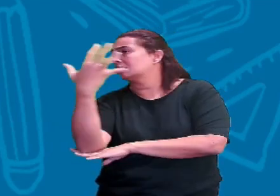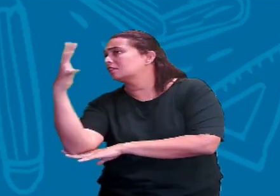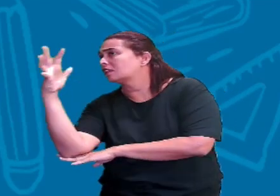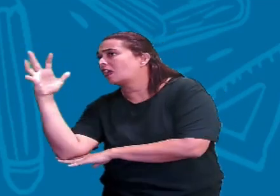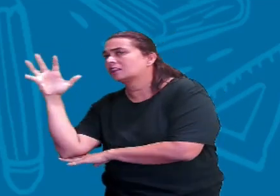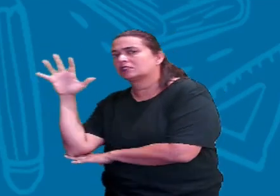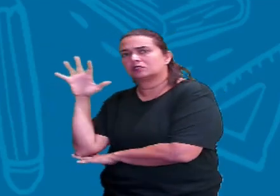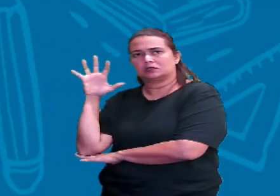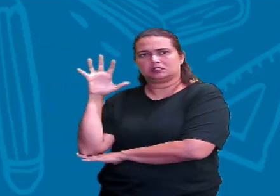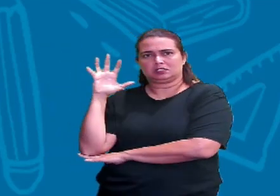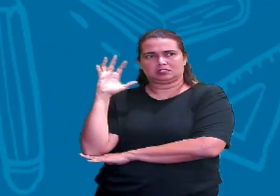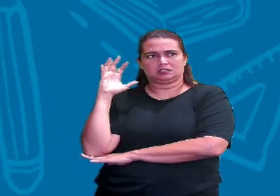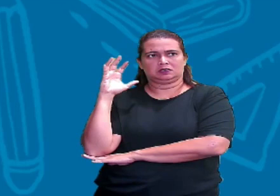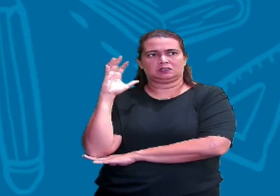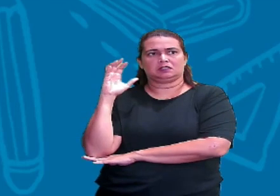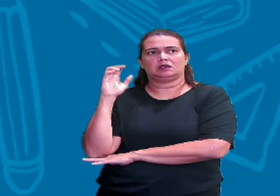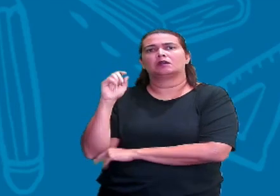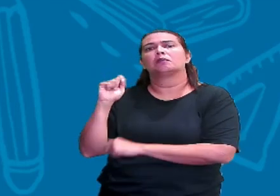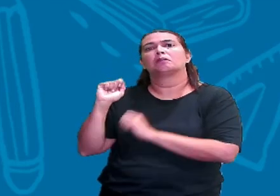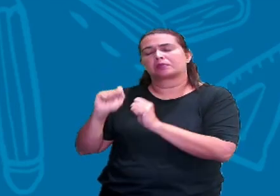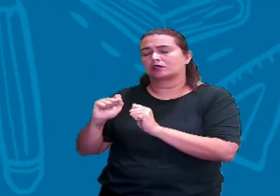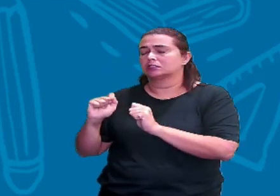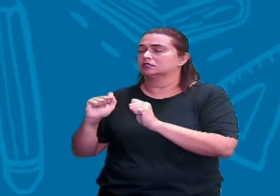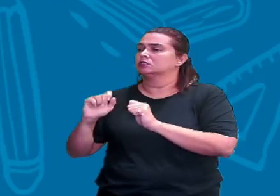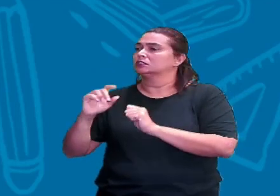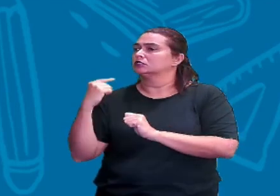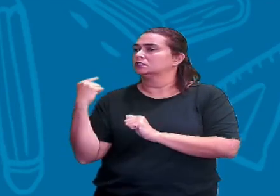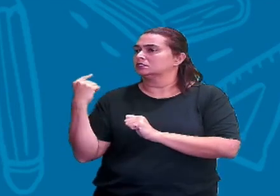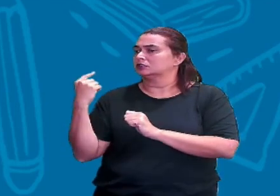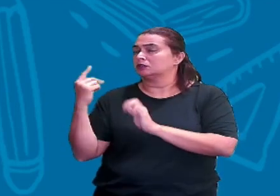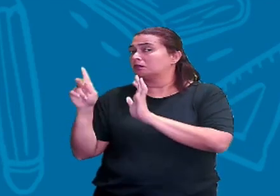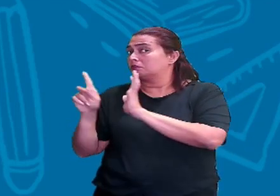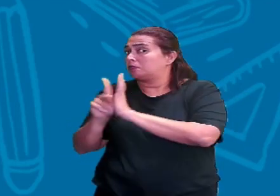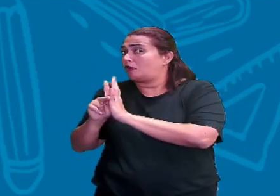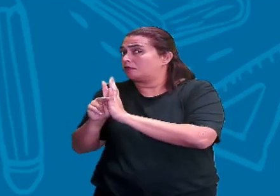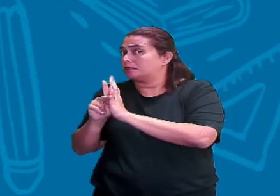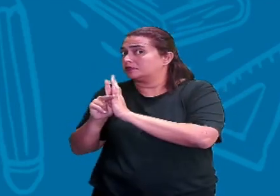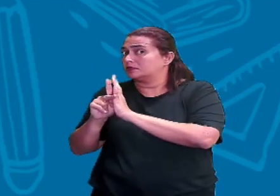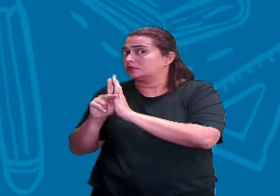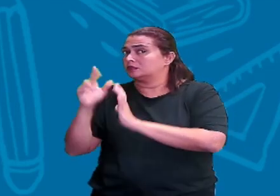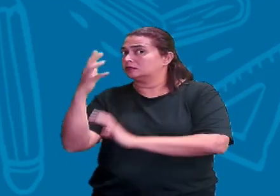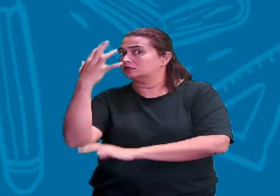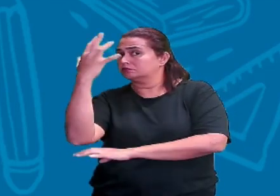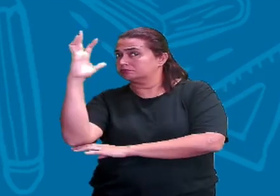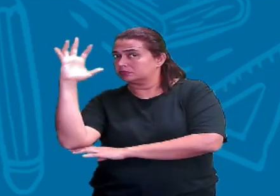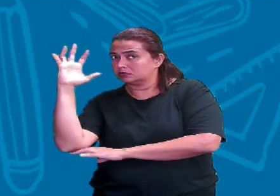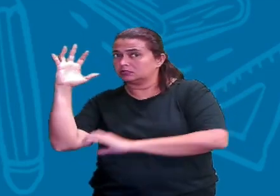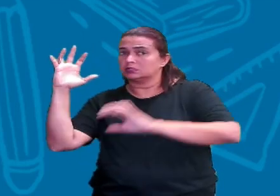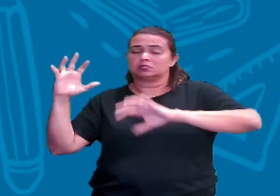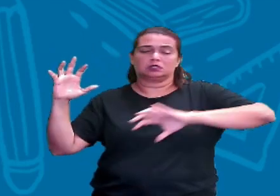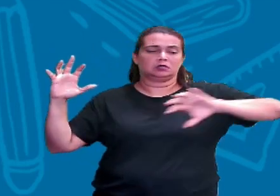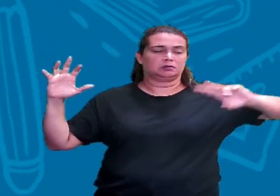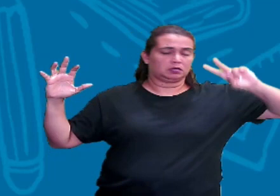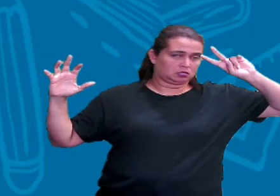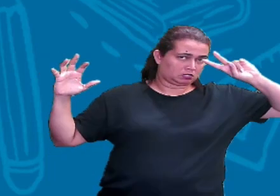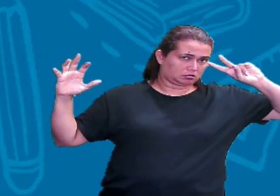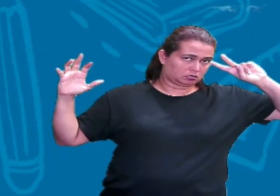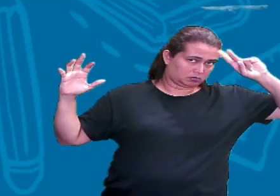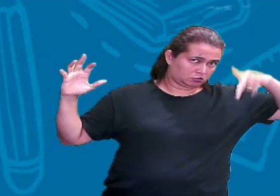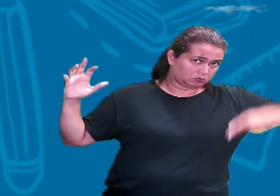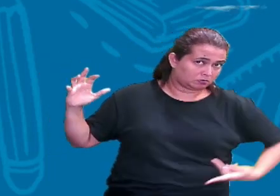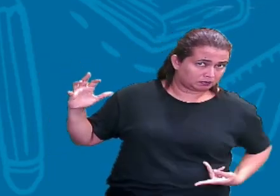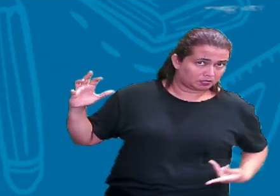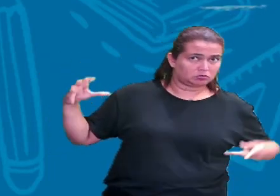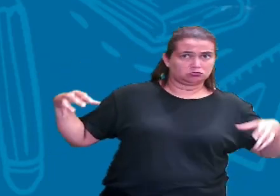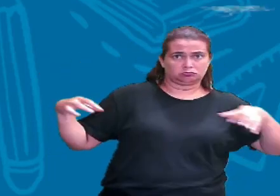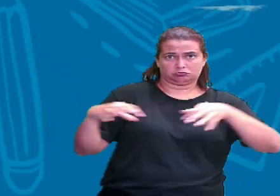o homem. Tanto uma quanto outra, certo? E aí a gente tem a climatologia, que vai lidar com o clima, a